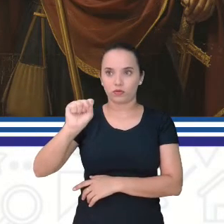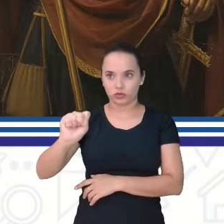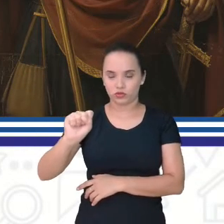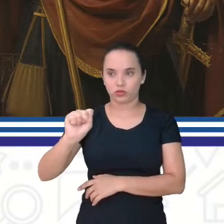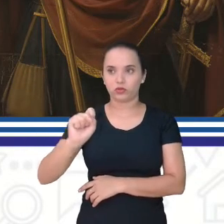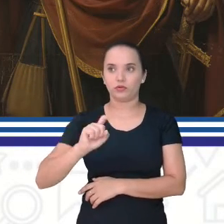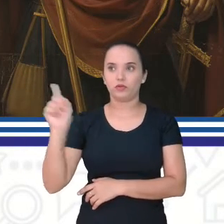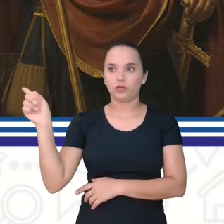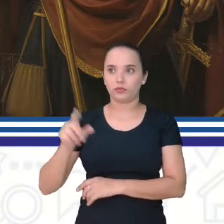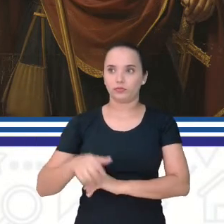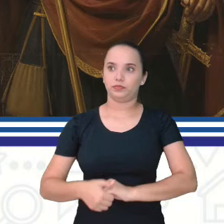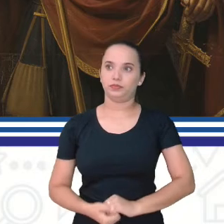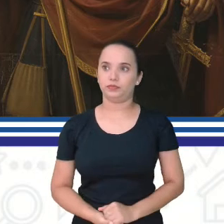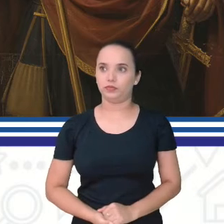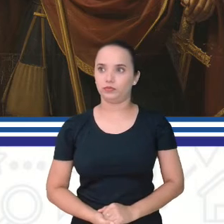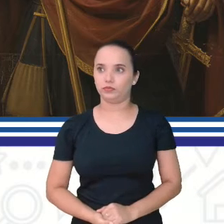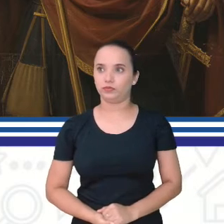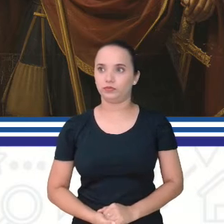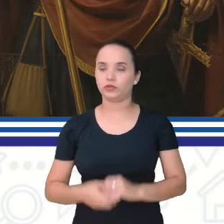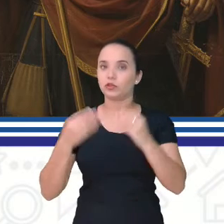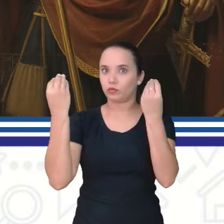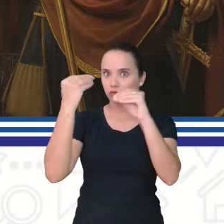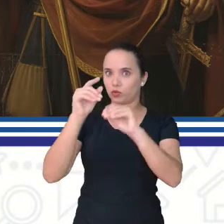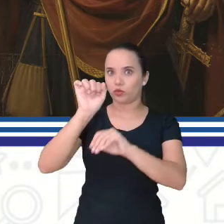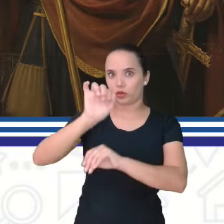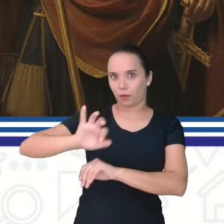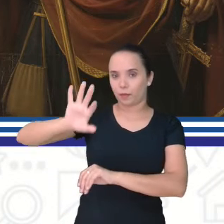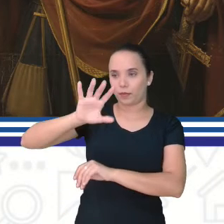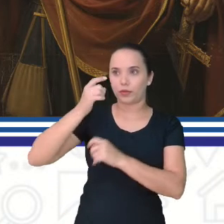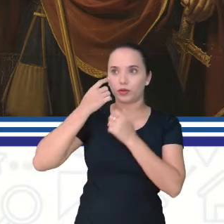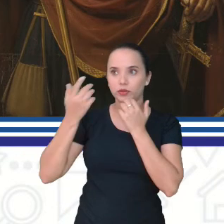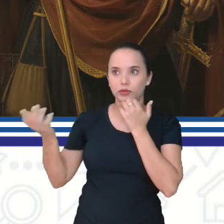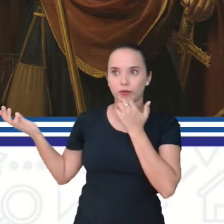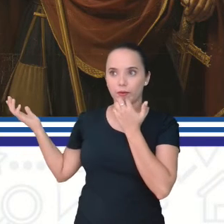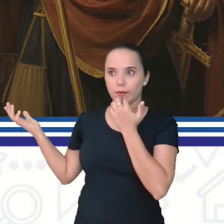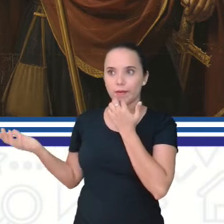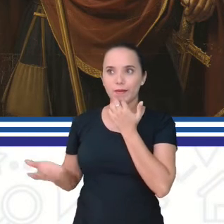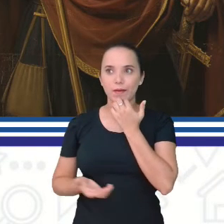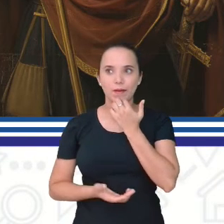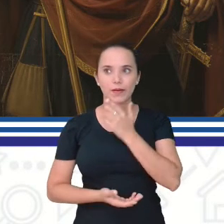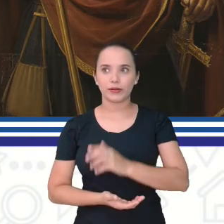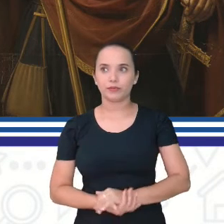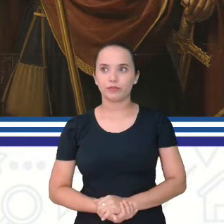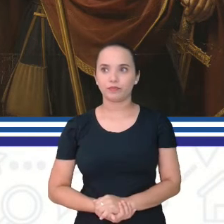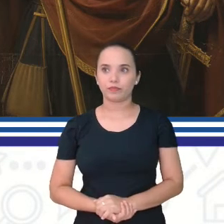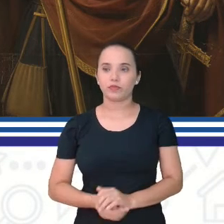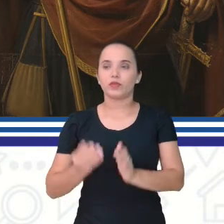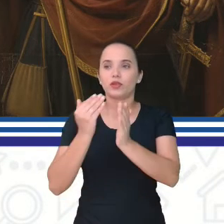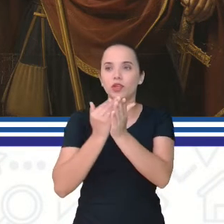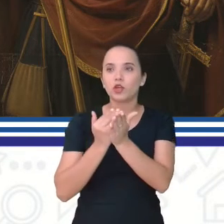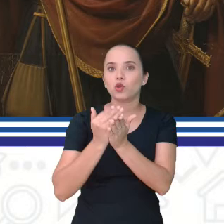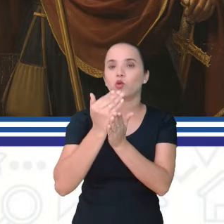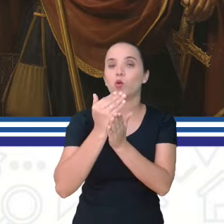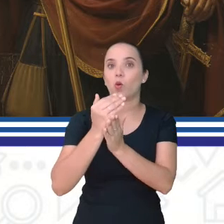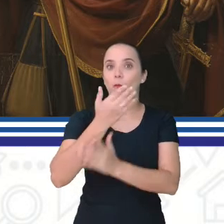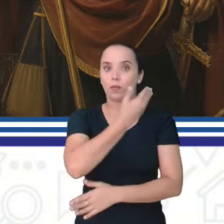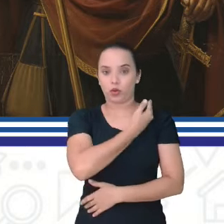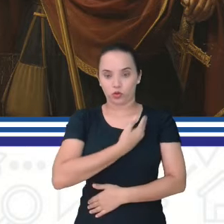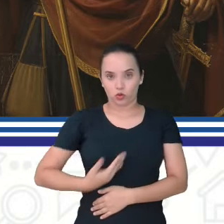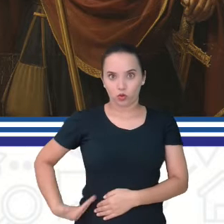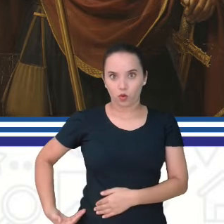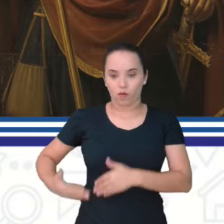que a gente colocou a imagem, né, o rei Clovis, que começa a governar aí, ó, a partir